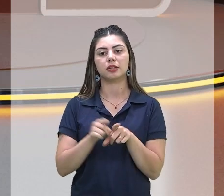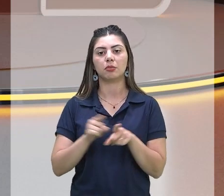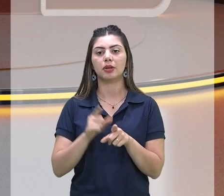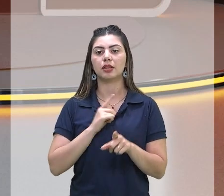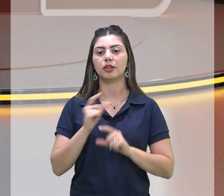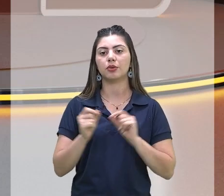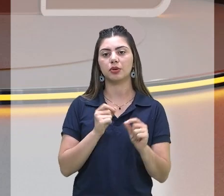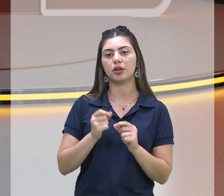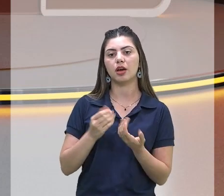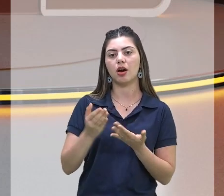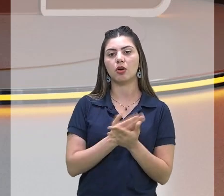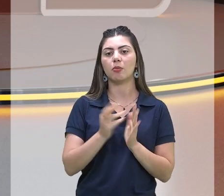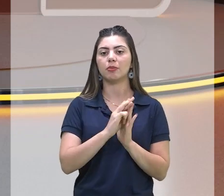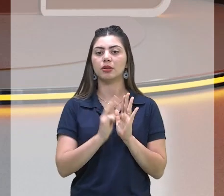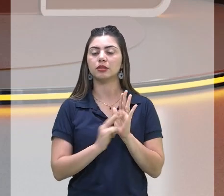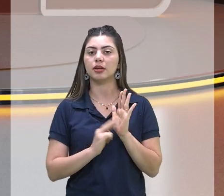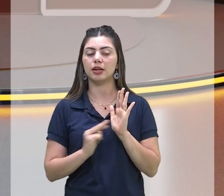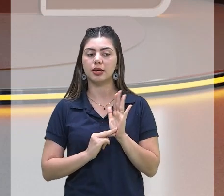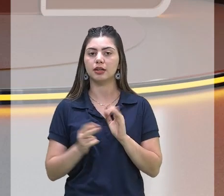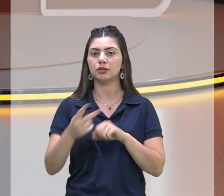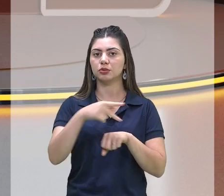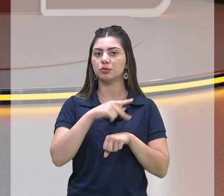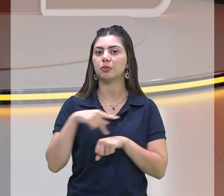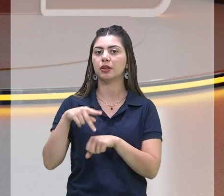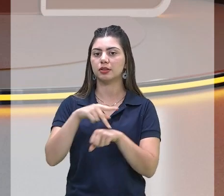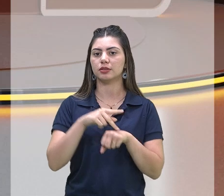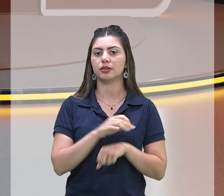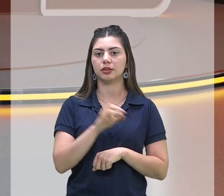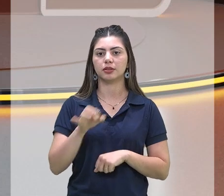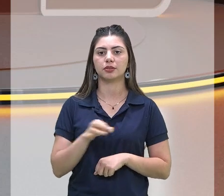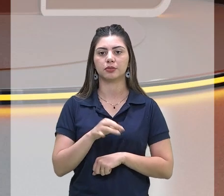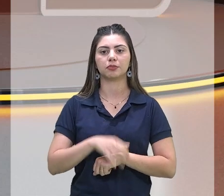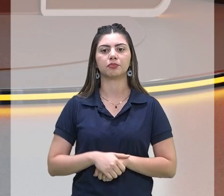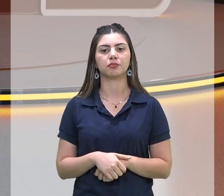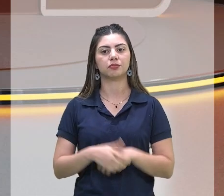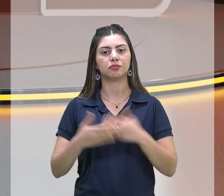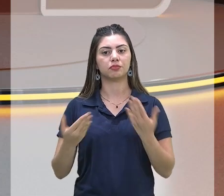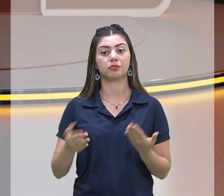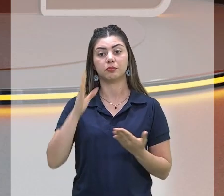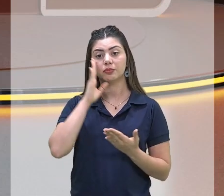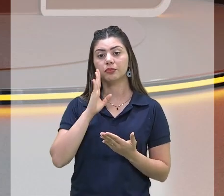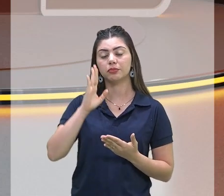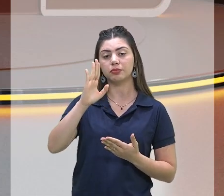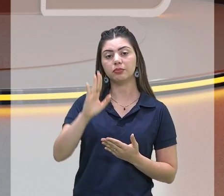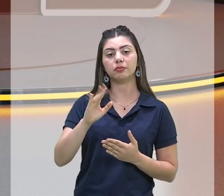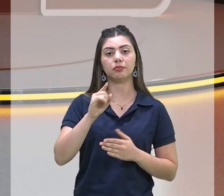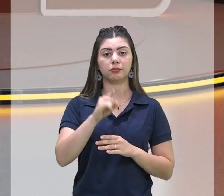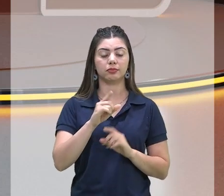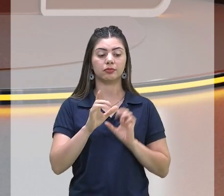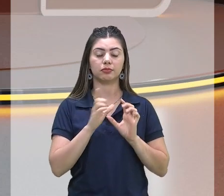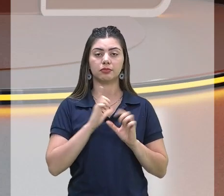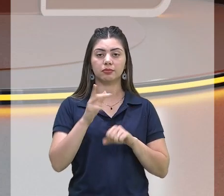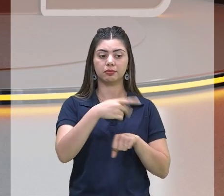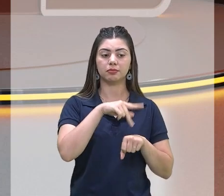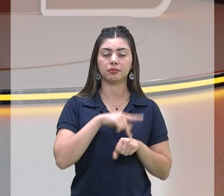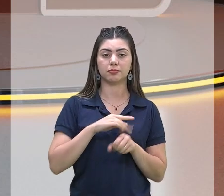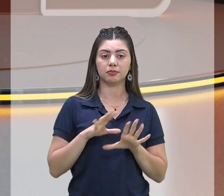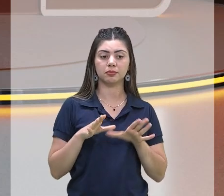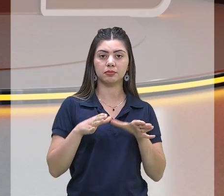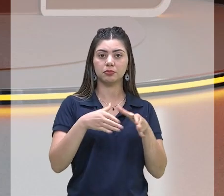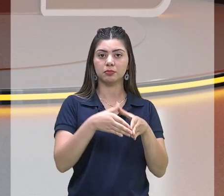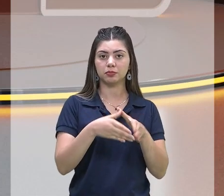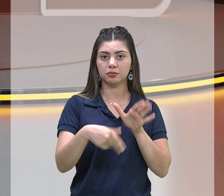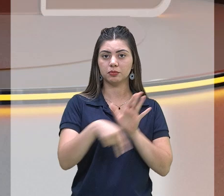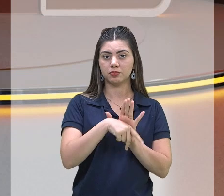restrições comerciais entre esses países, tá? Principalmente os países membros. Por quê?